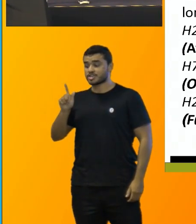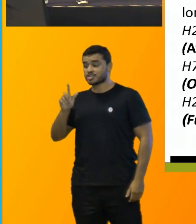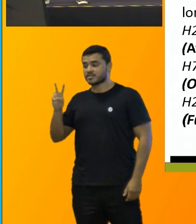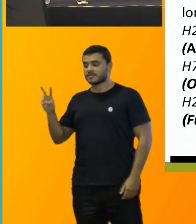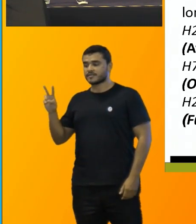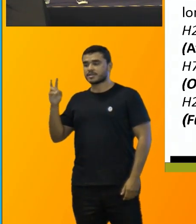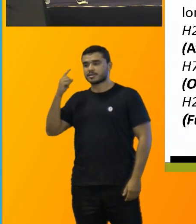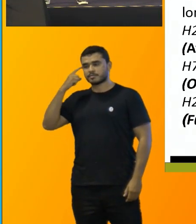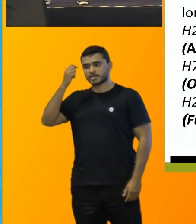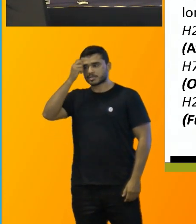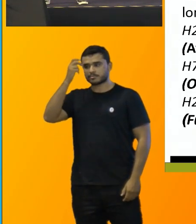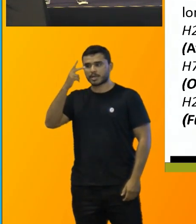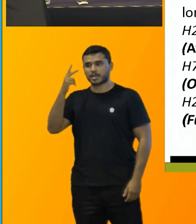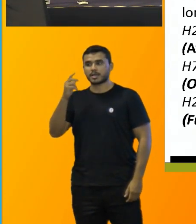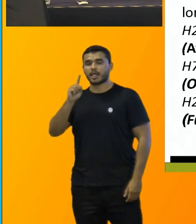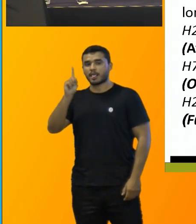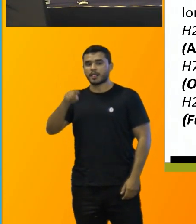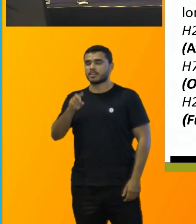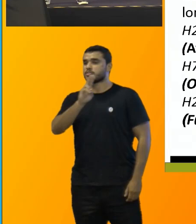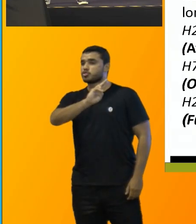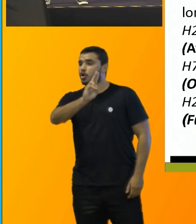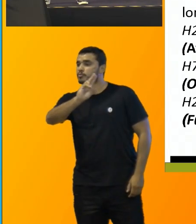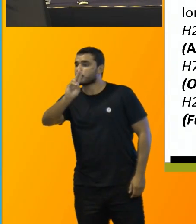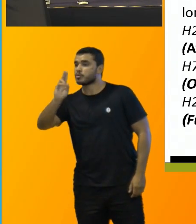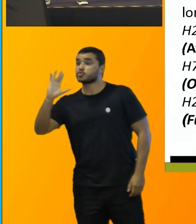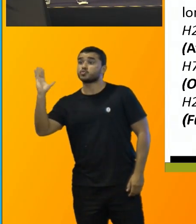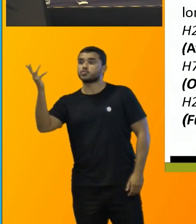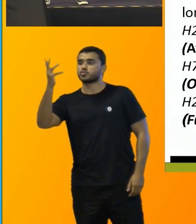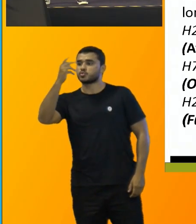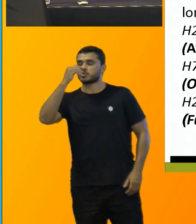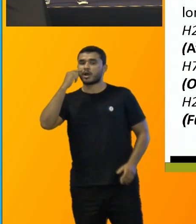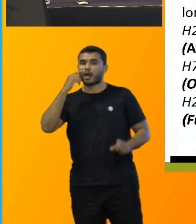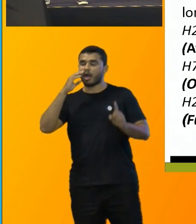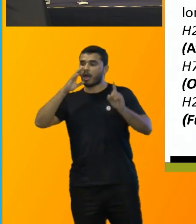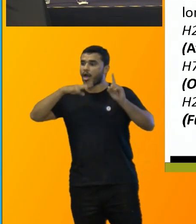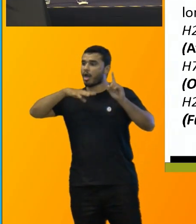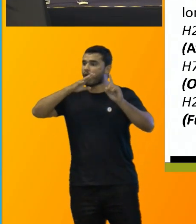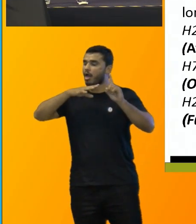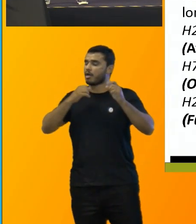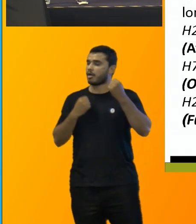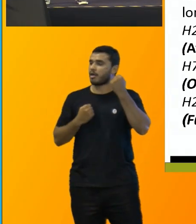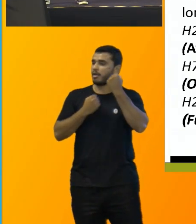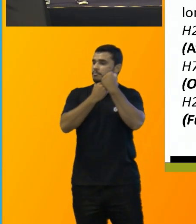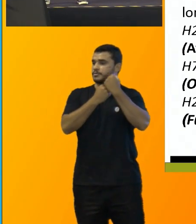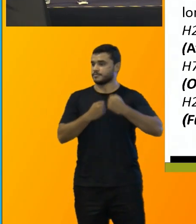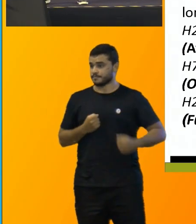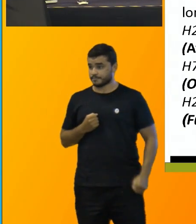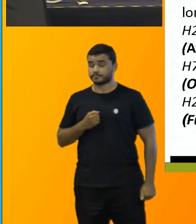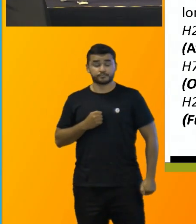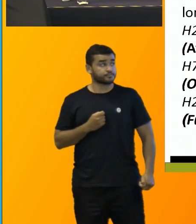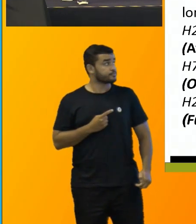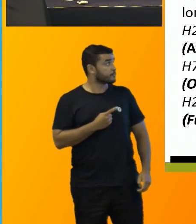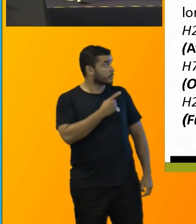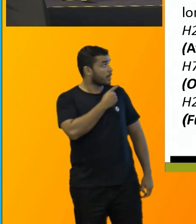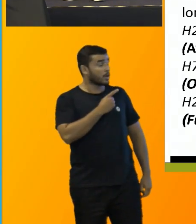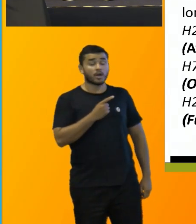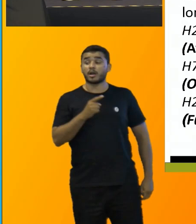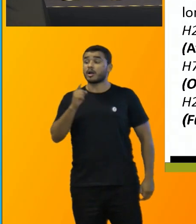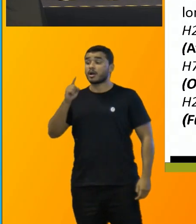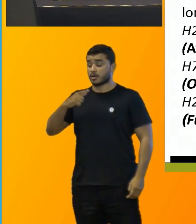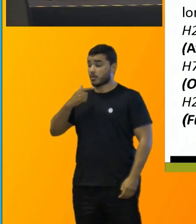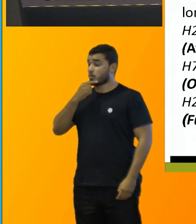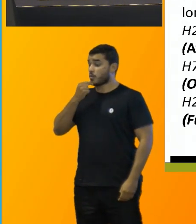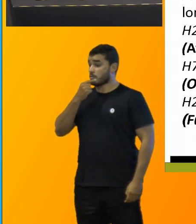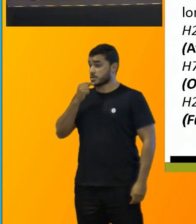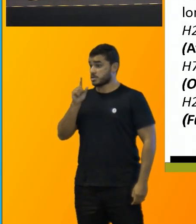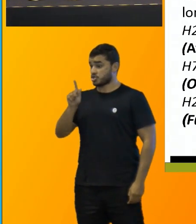ao poder? Olha a habilidade 13. Analisar a atuação dos movimentos sociais que contribuíram